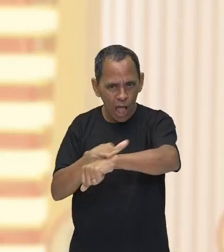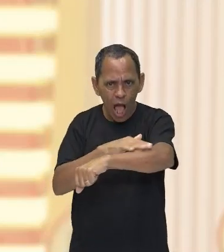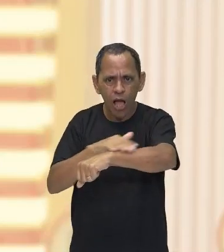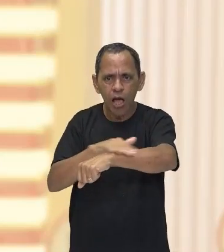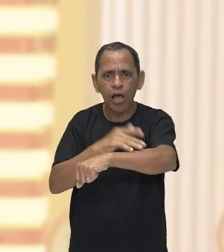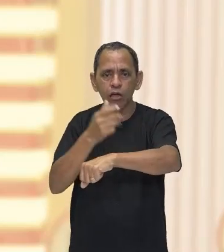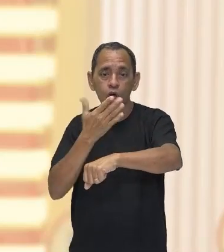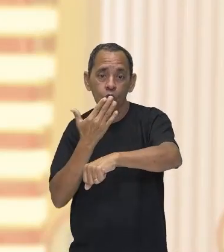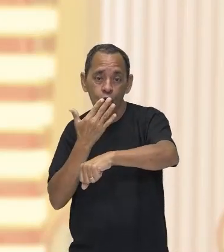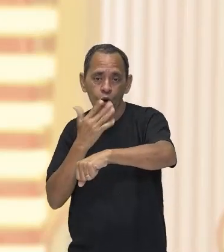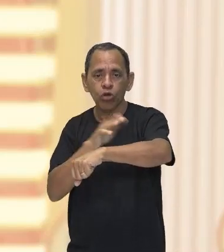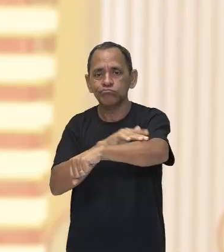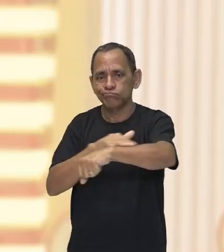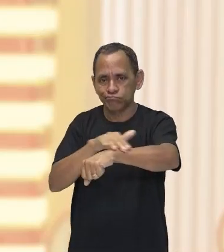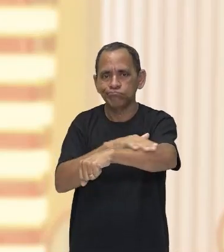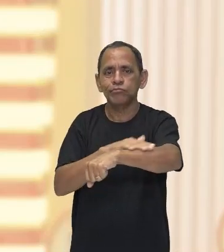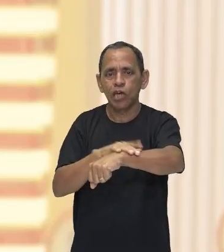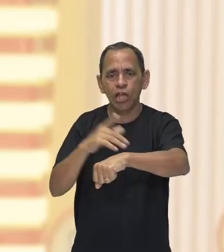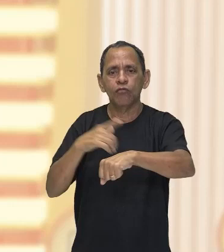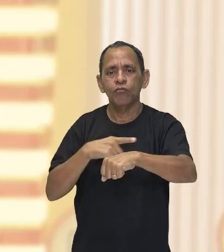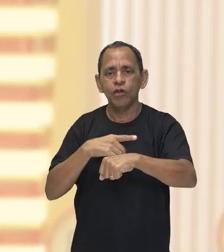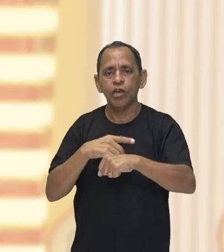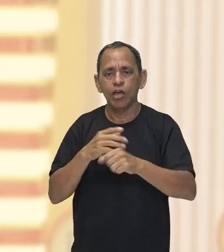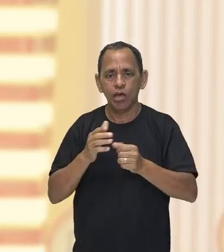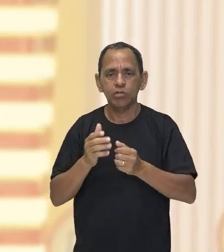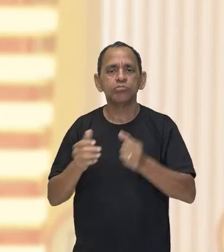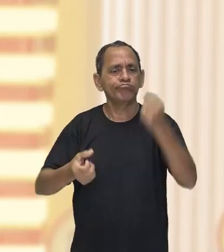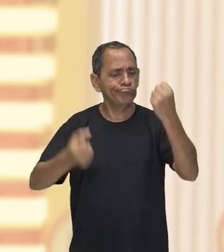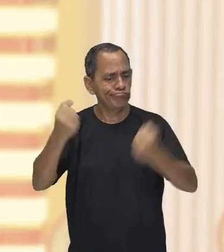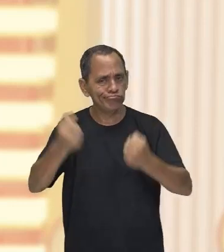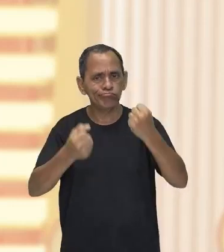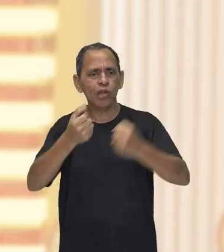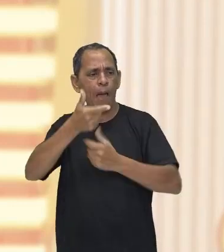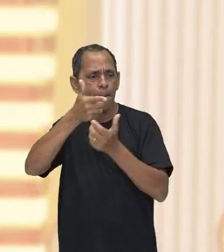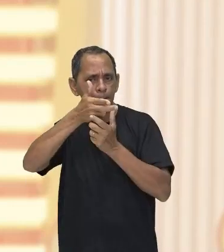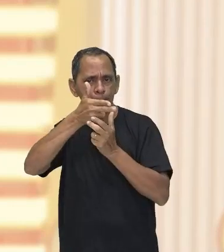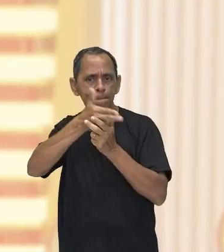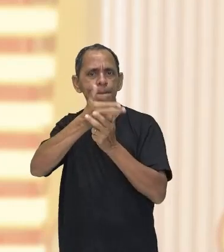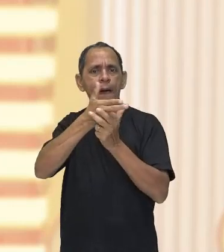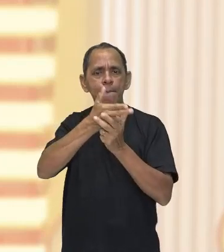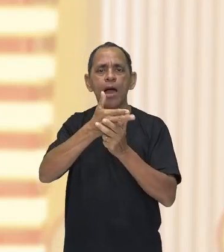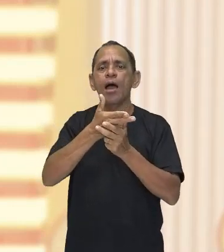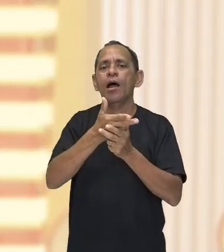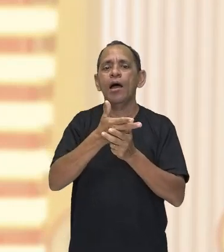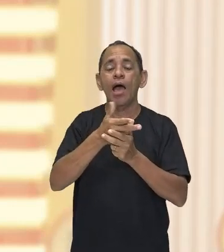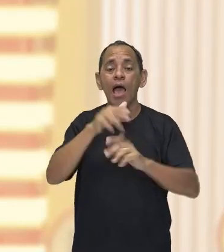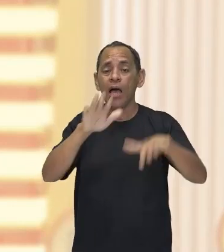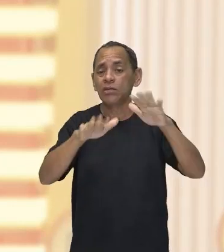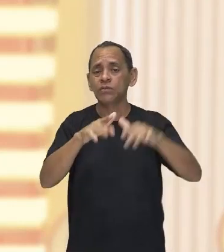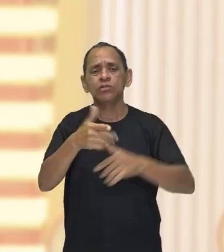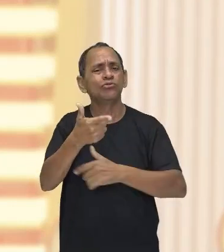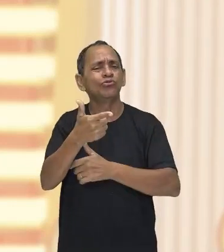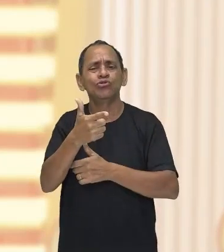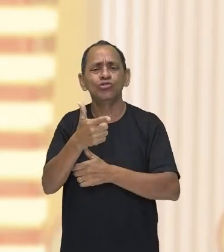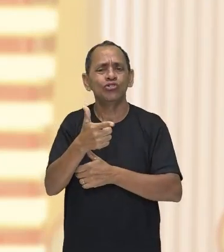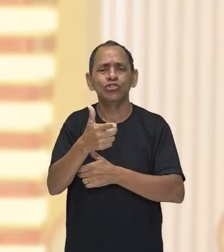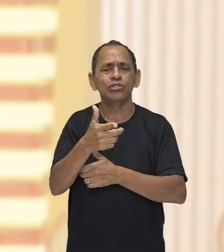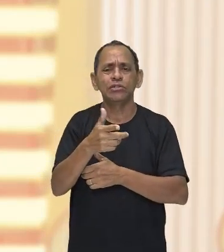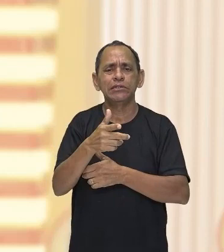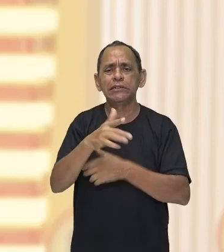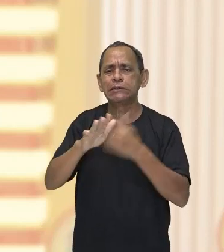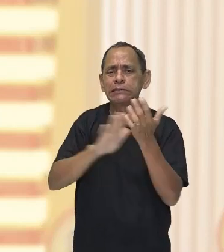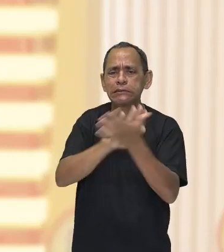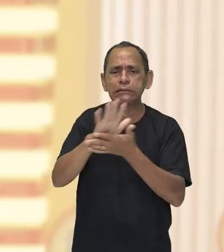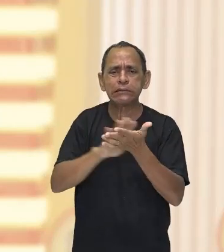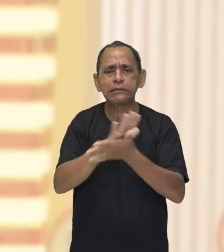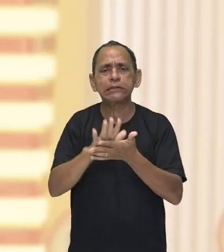vários exemplos aí de carros sendo alvejados, muitas vezes não tinha nada a ver então com qualquer tipo de crime, eram apenas